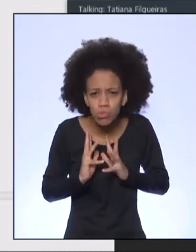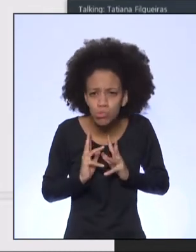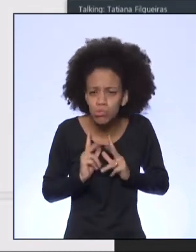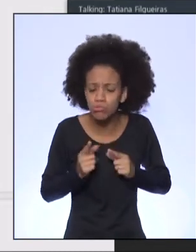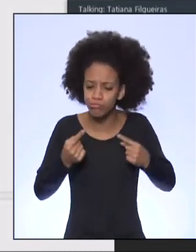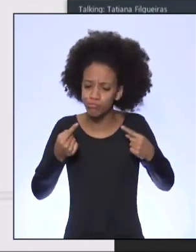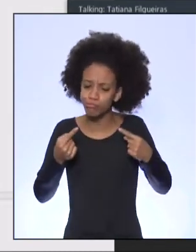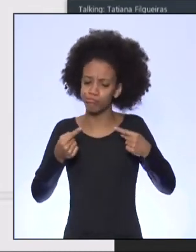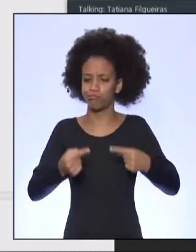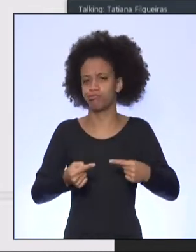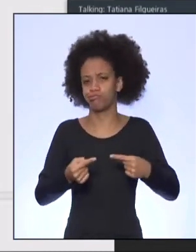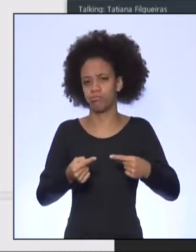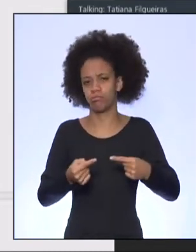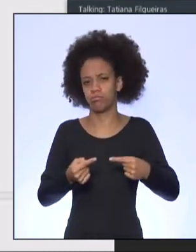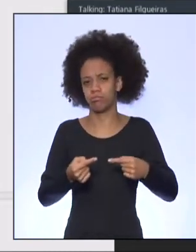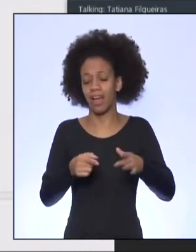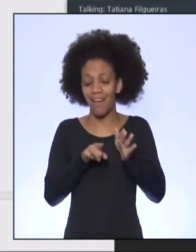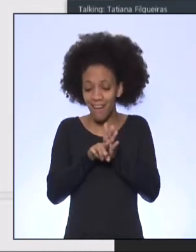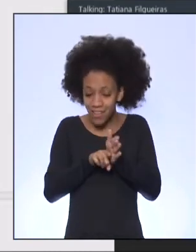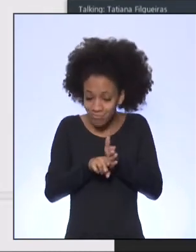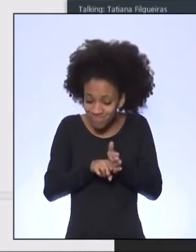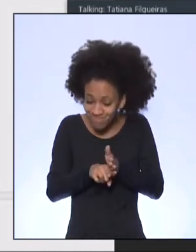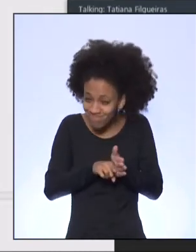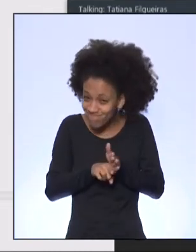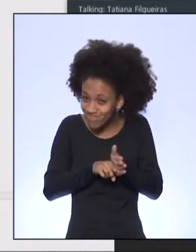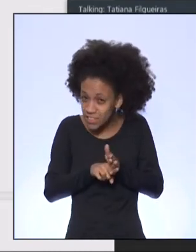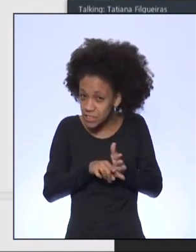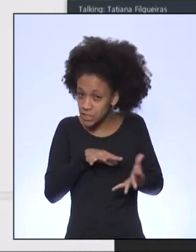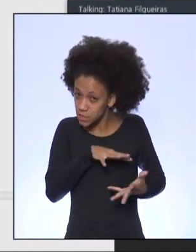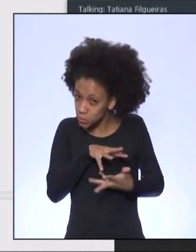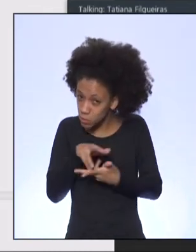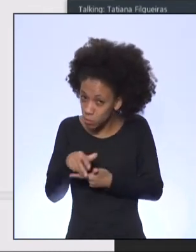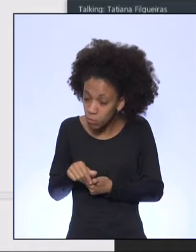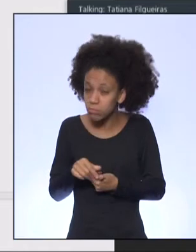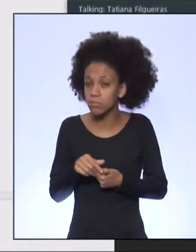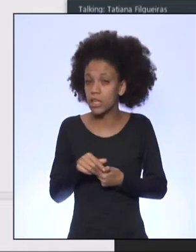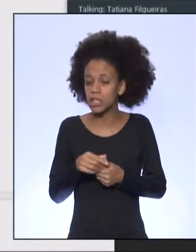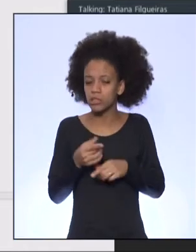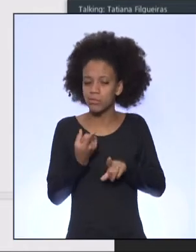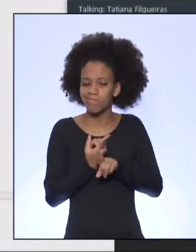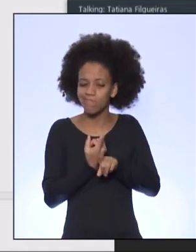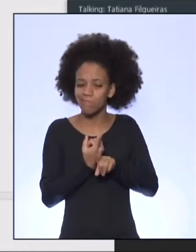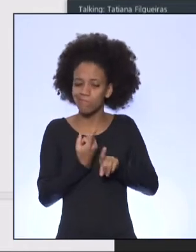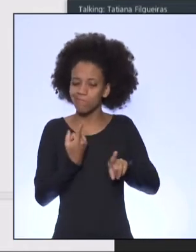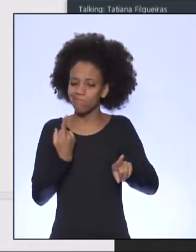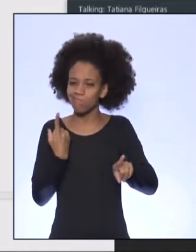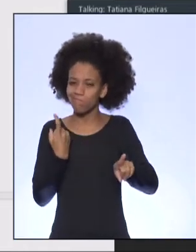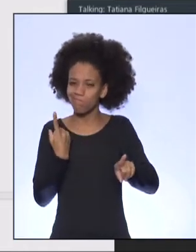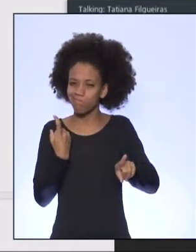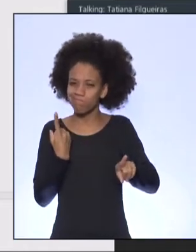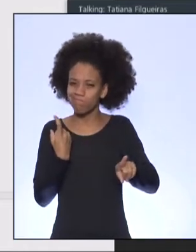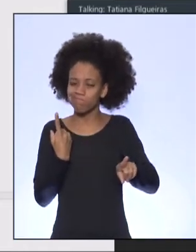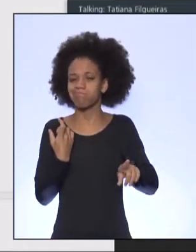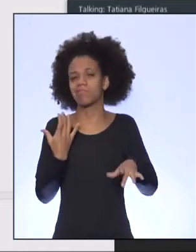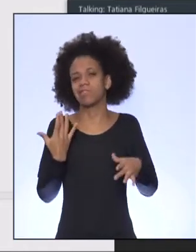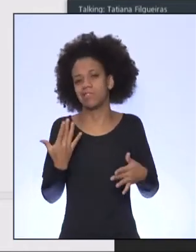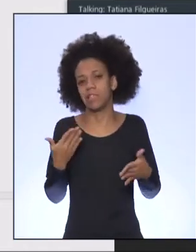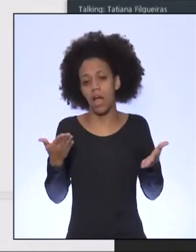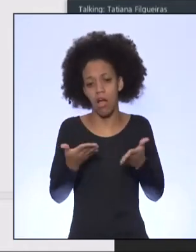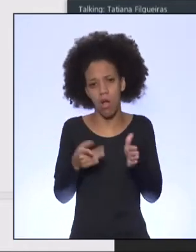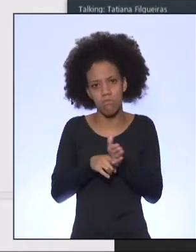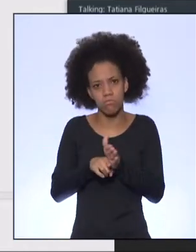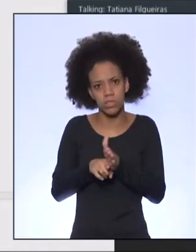pandemia. Pesquisas no mundo todo que falam sobre situação de isolamento, inclusive pesquisas recentes agora na